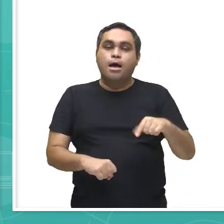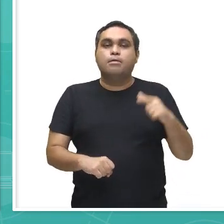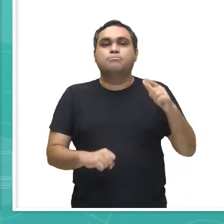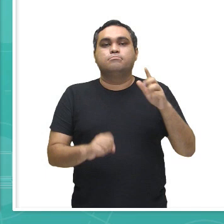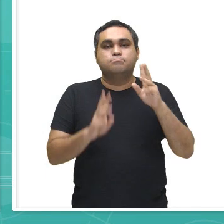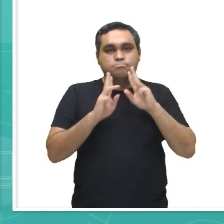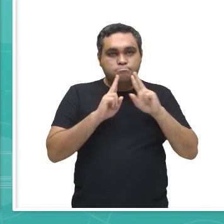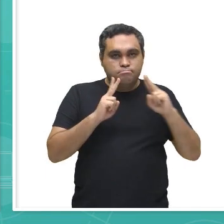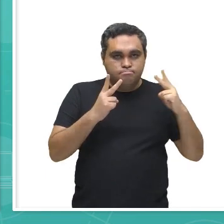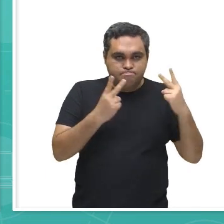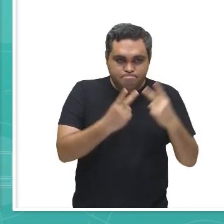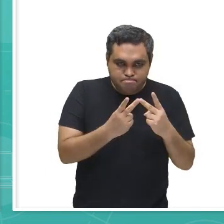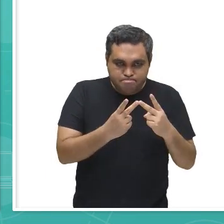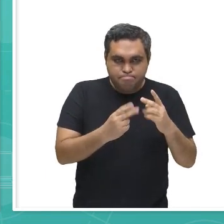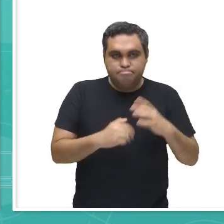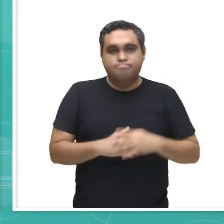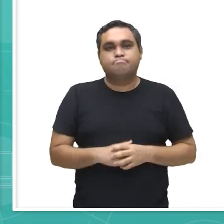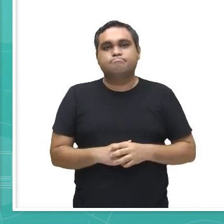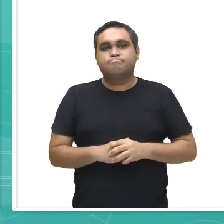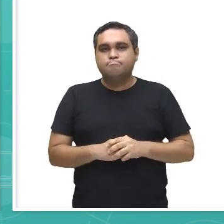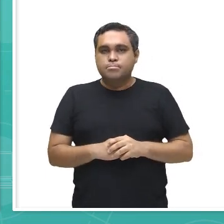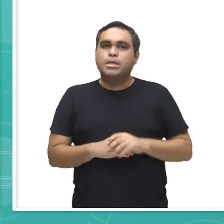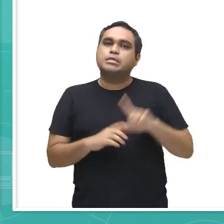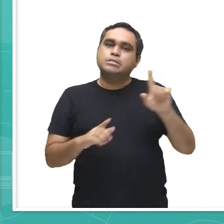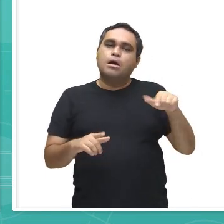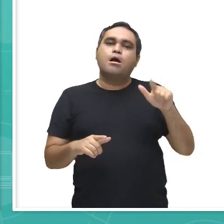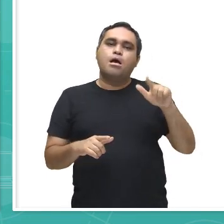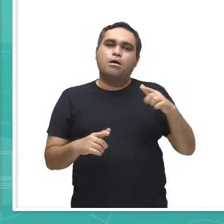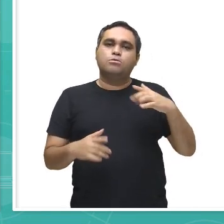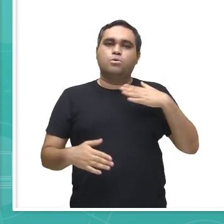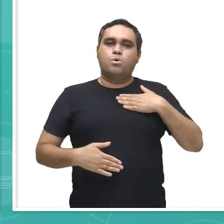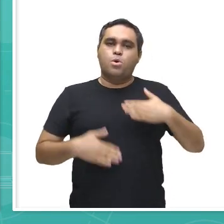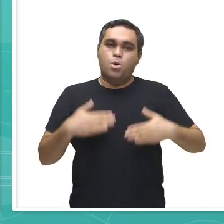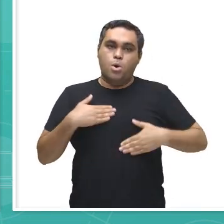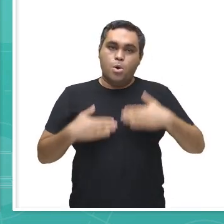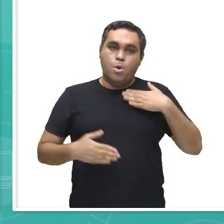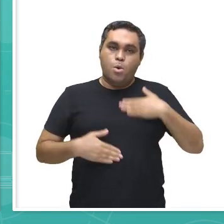mármore vai ser o quê, ó? Um corpo, tá?